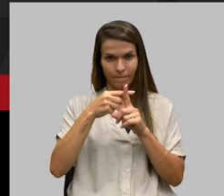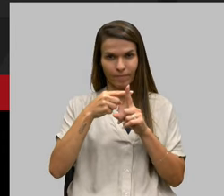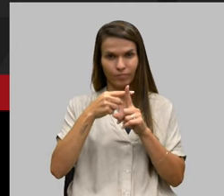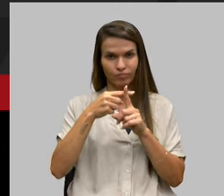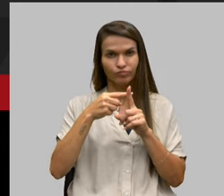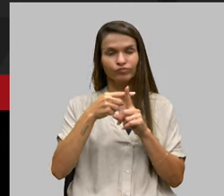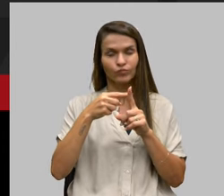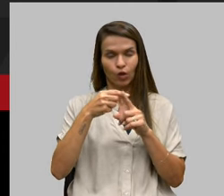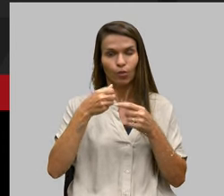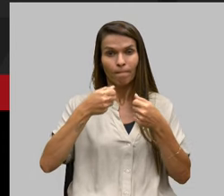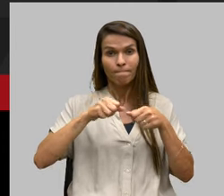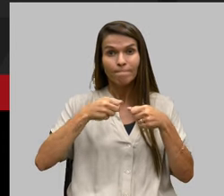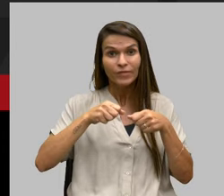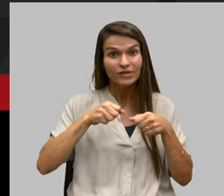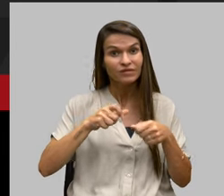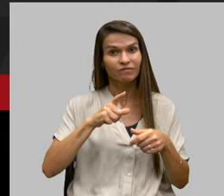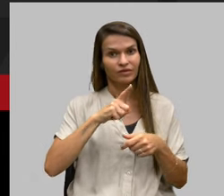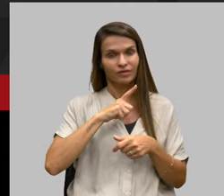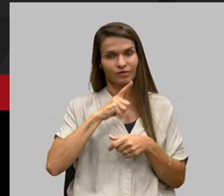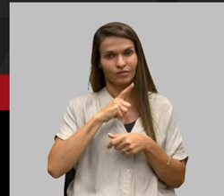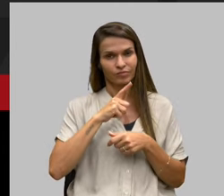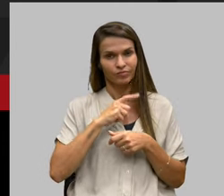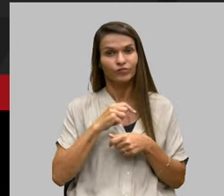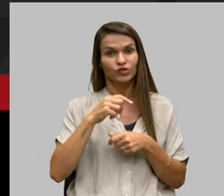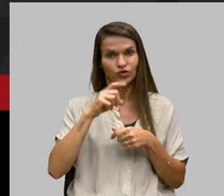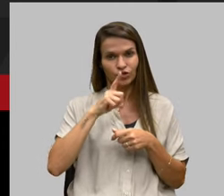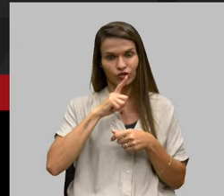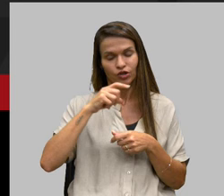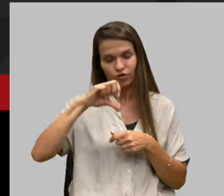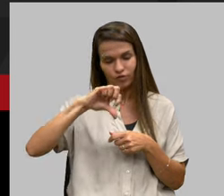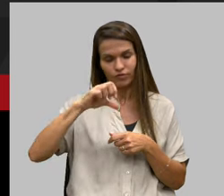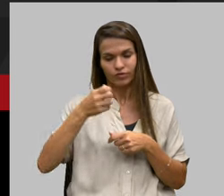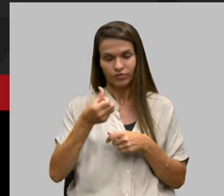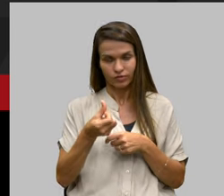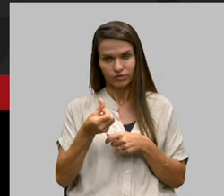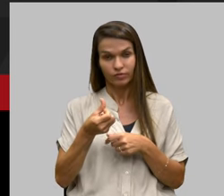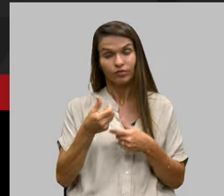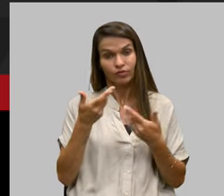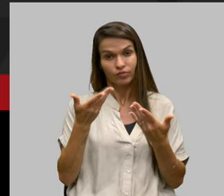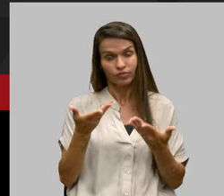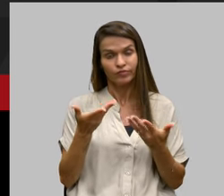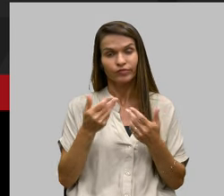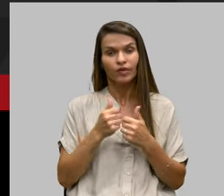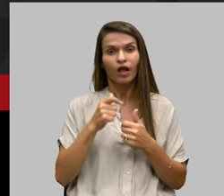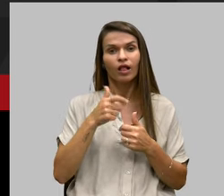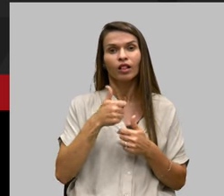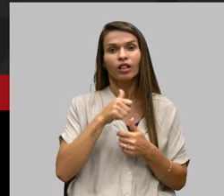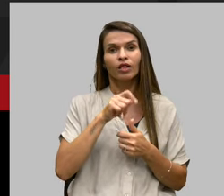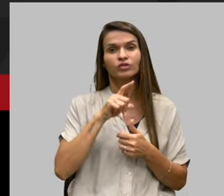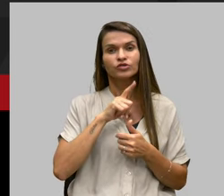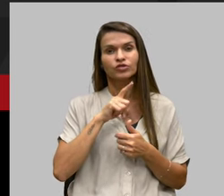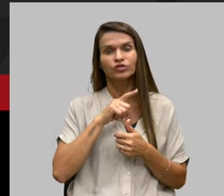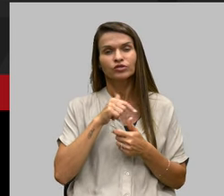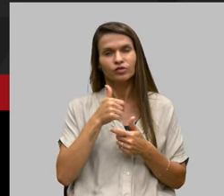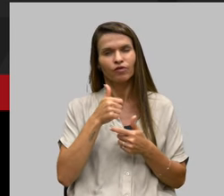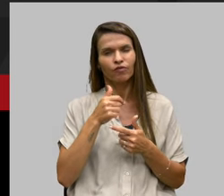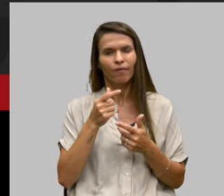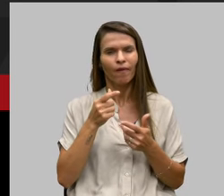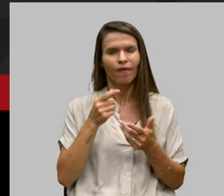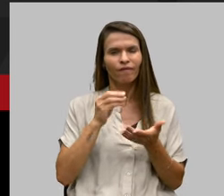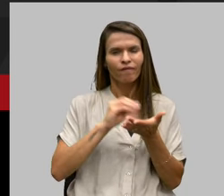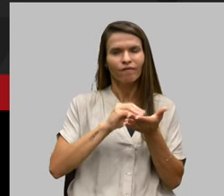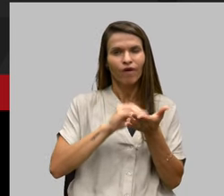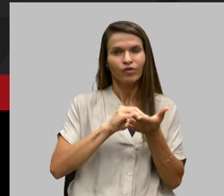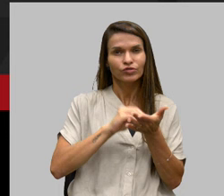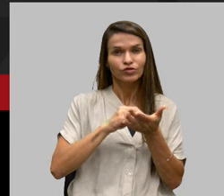é o que ele deveria ter El ele tinha 96 então naturalmente ele estaria com um déficit atorial de 288